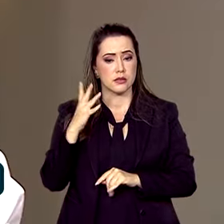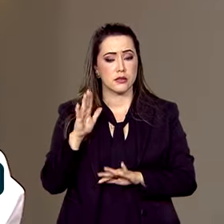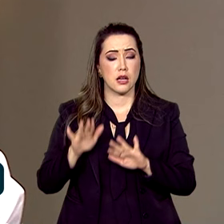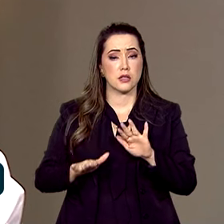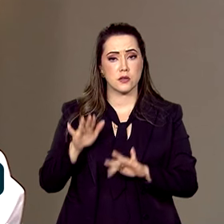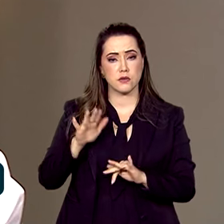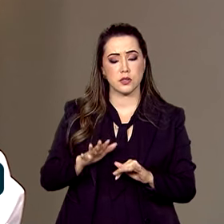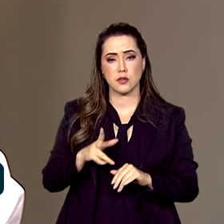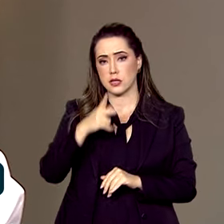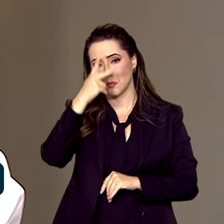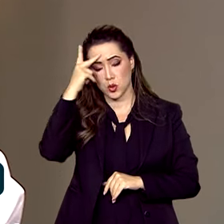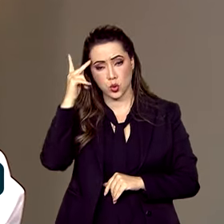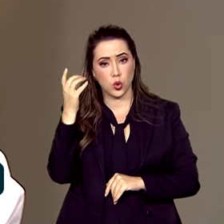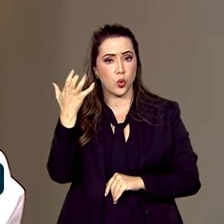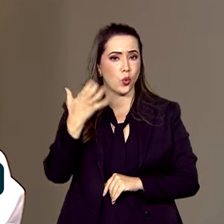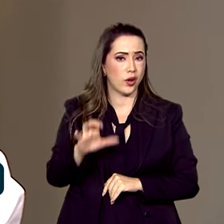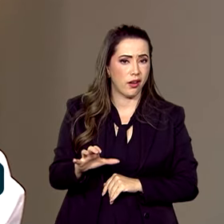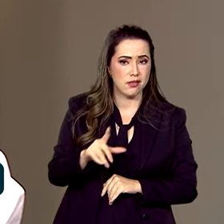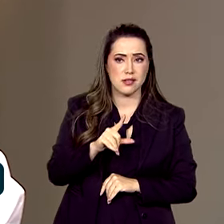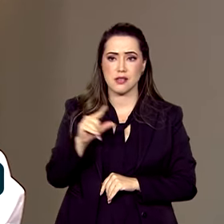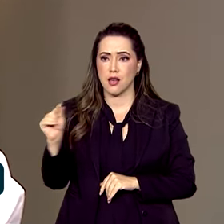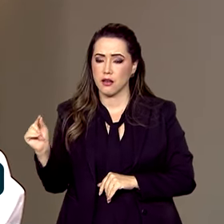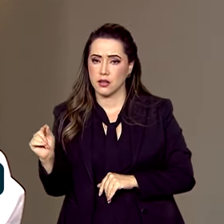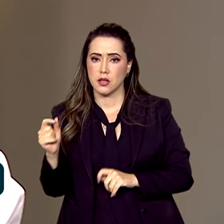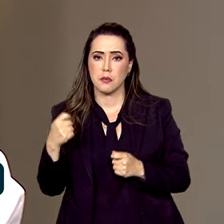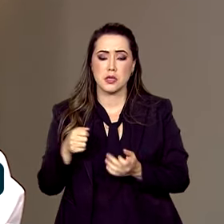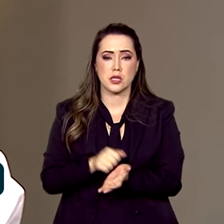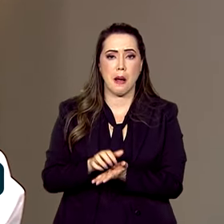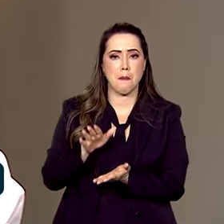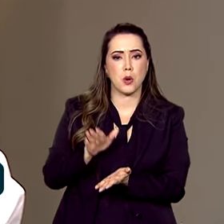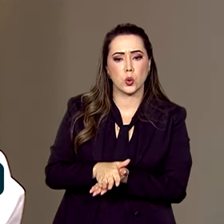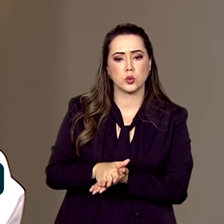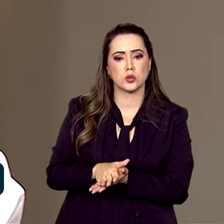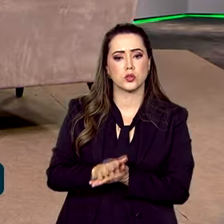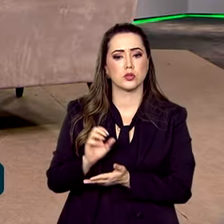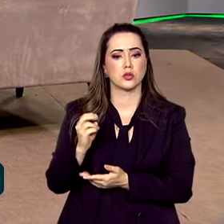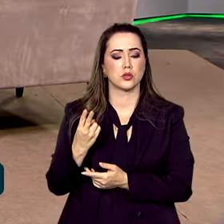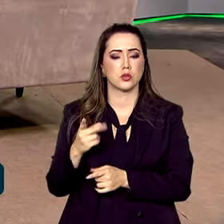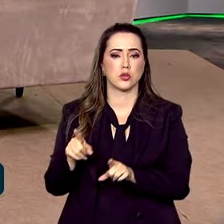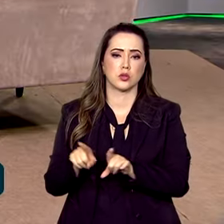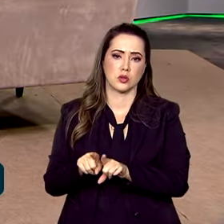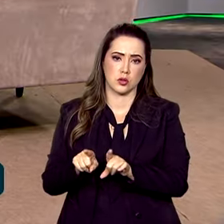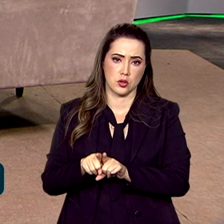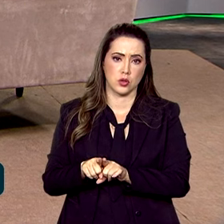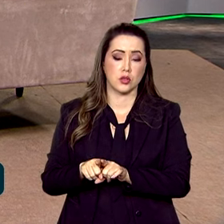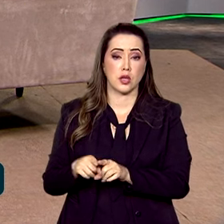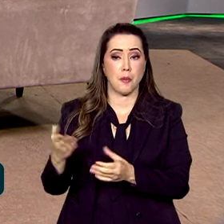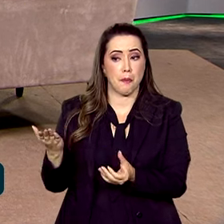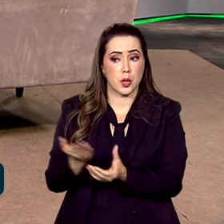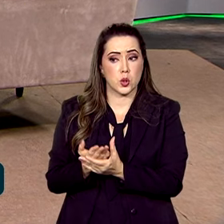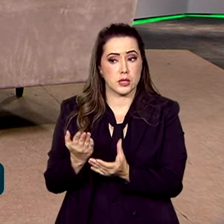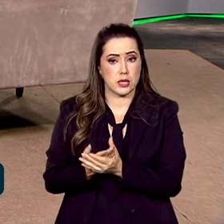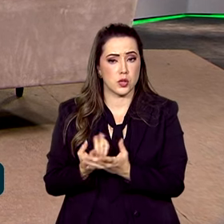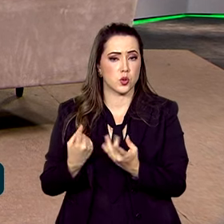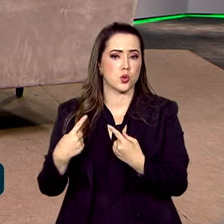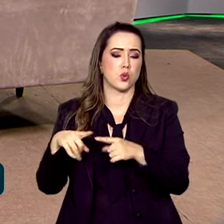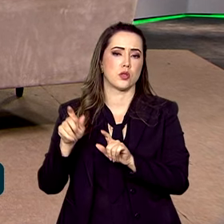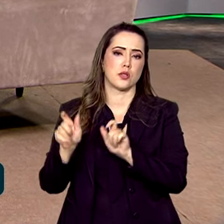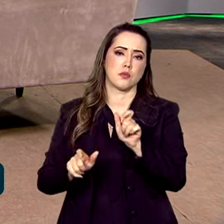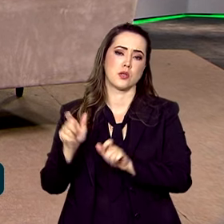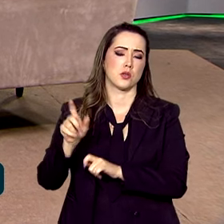talvez sejam necessárias aí multas ou mesmo o indiciamento de pessoas que não